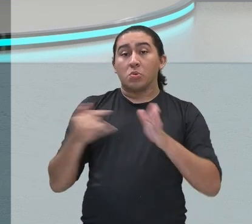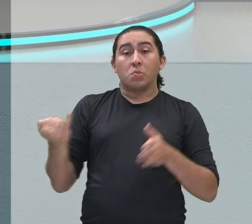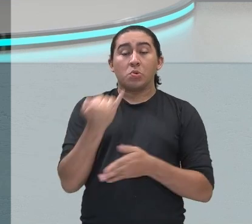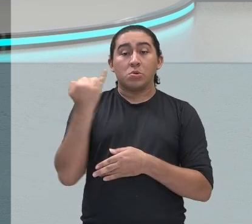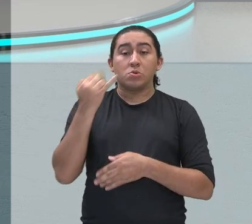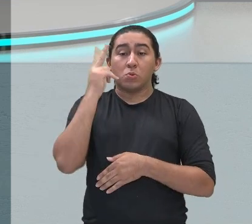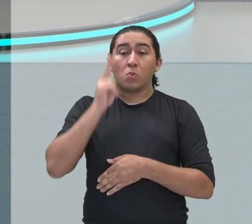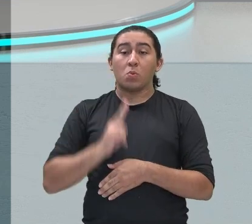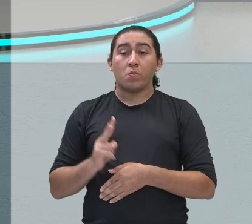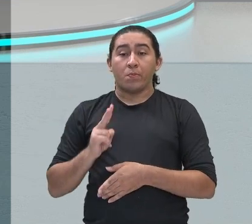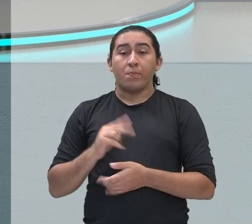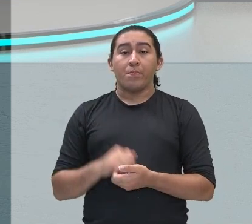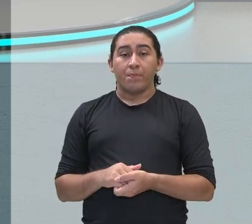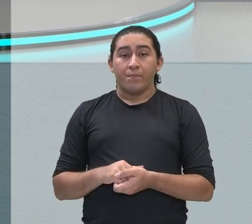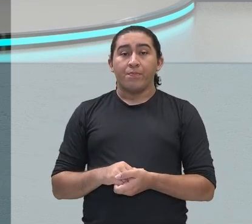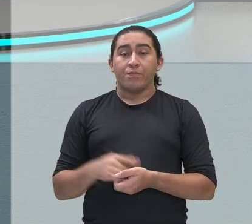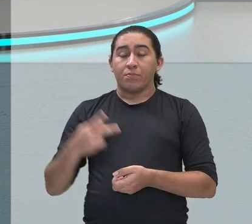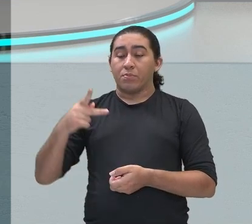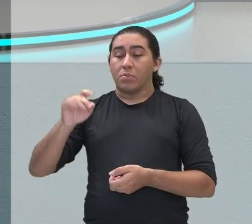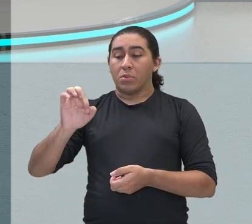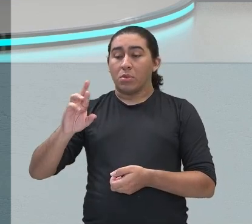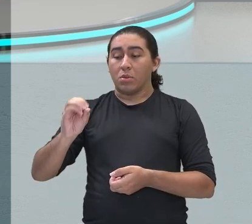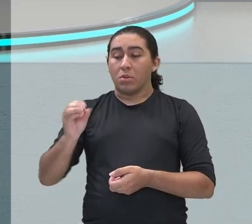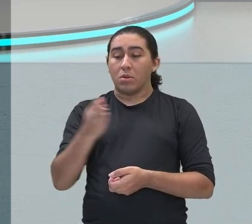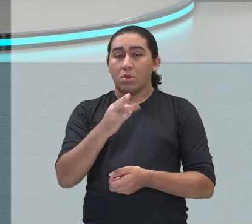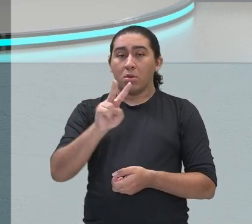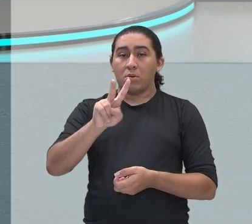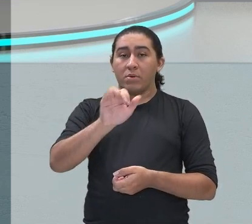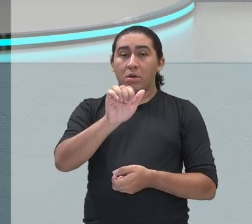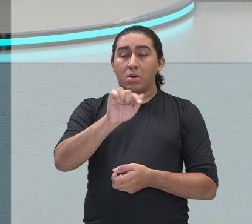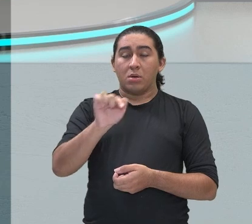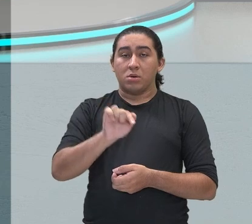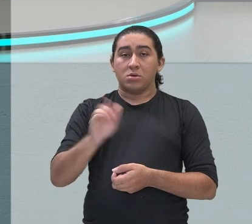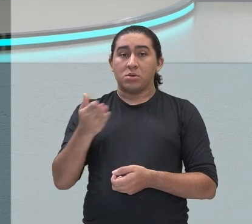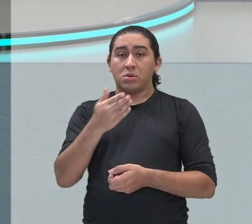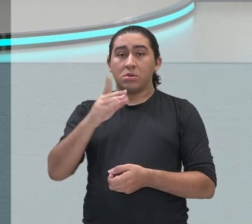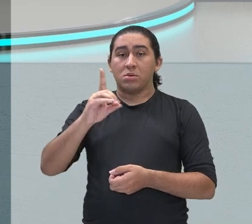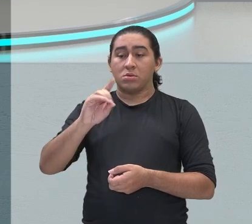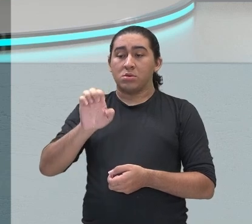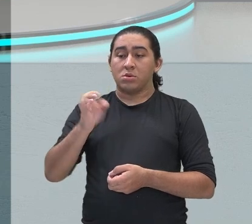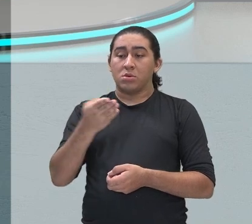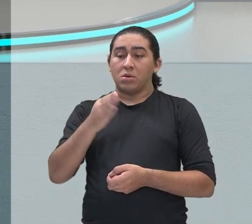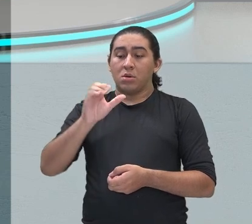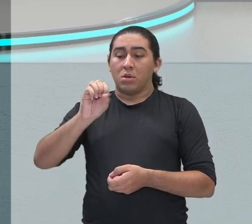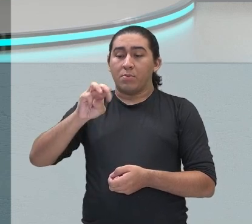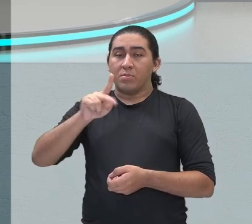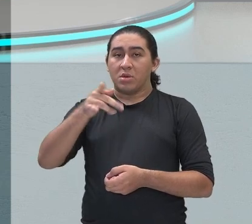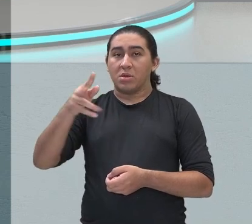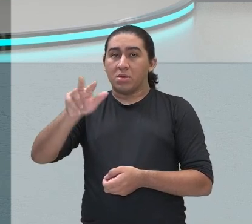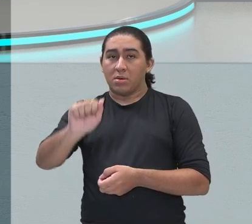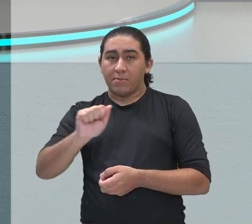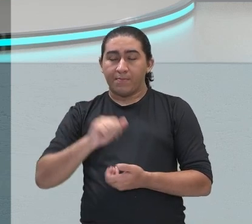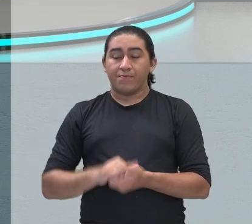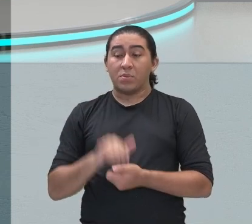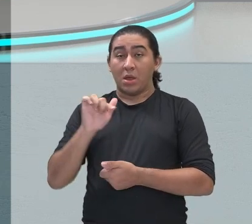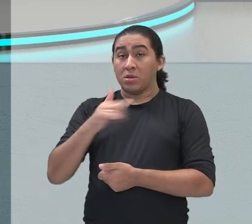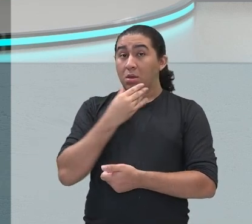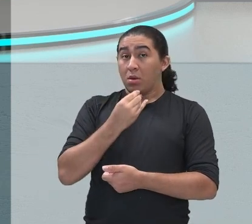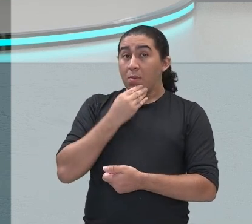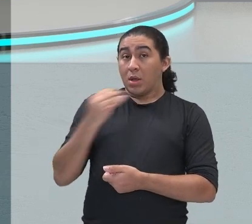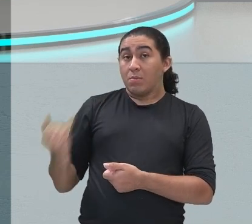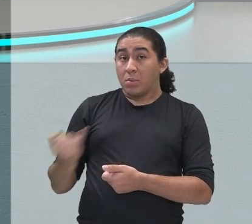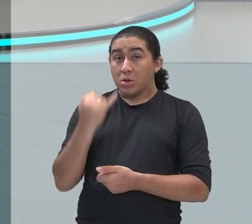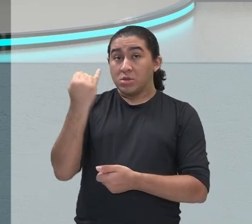da história. Pero Vaz de Caminha. Esse é o que aparece na história, é o fundamental quando nós falamos